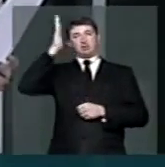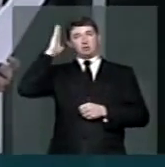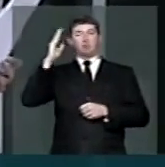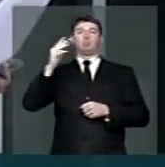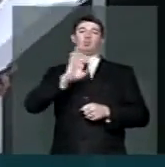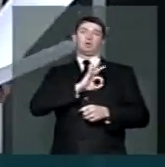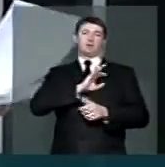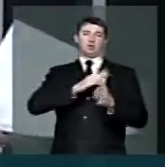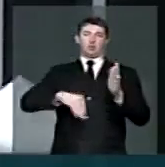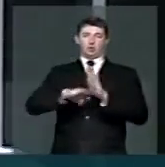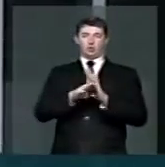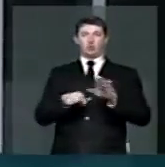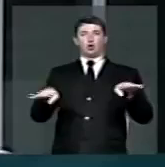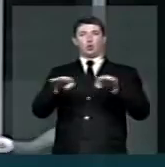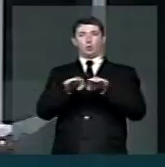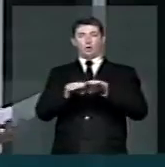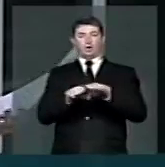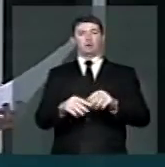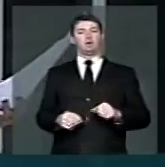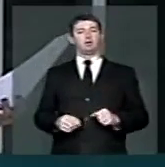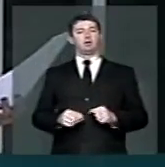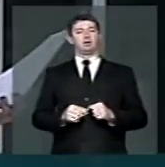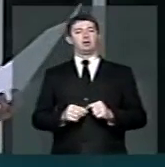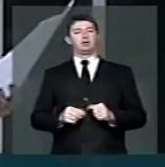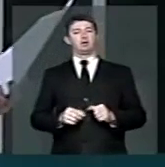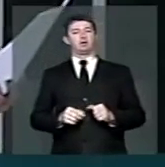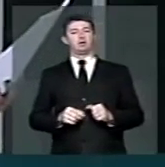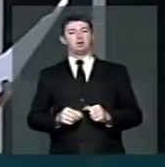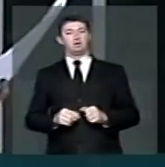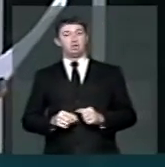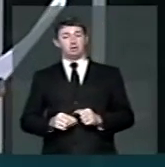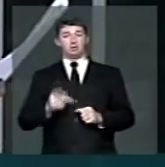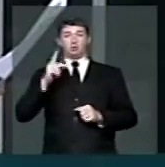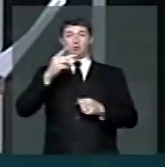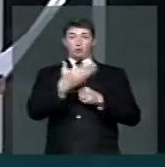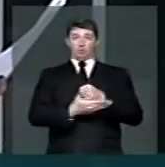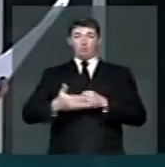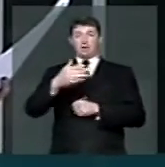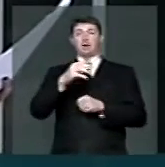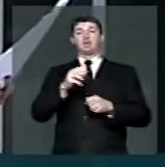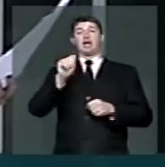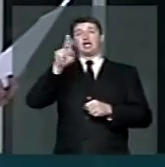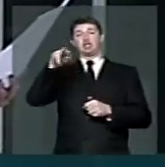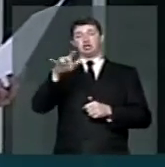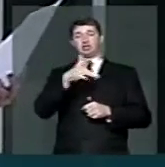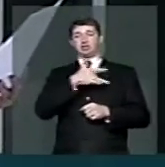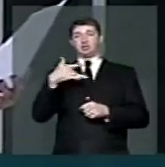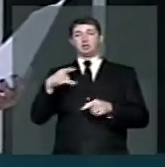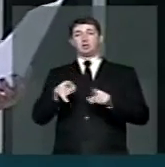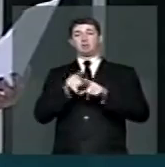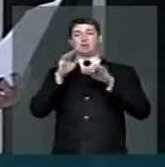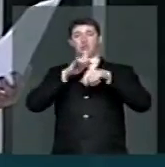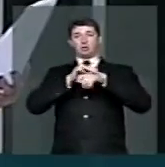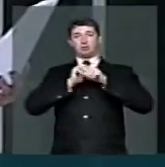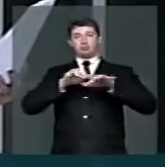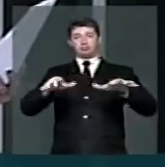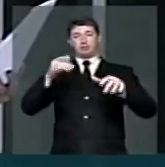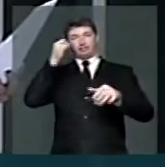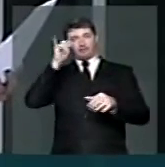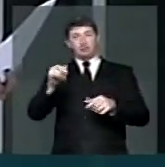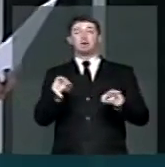dos estados sejam de melhor qualidade dos bombeiros militares, o PIS nacional dos agentes comunitários de saúde e endemias, o